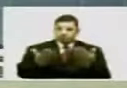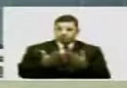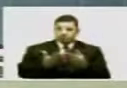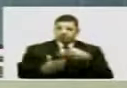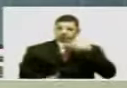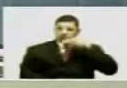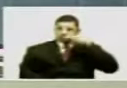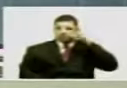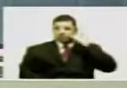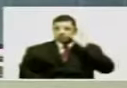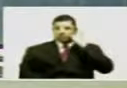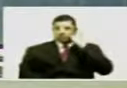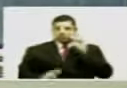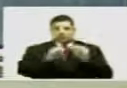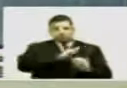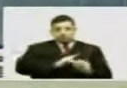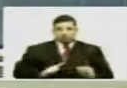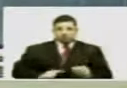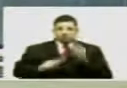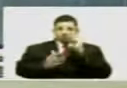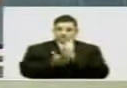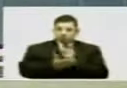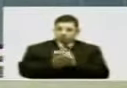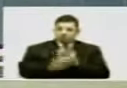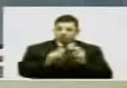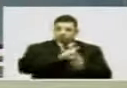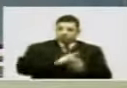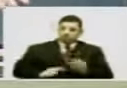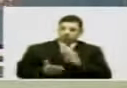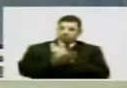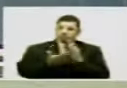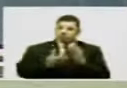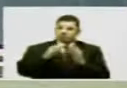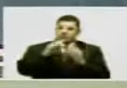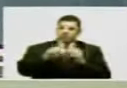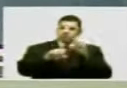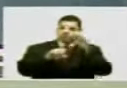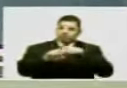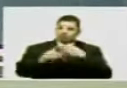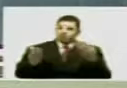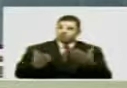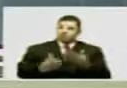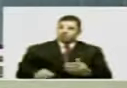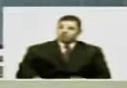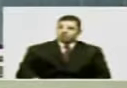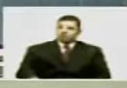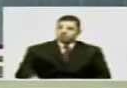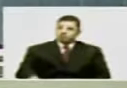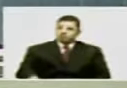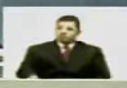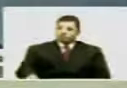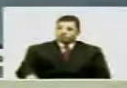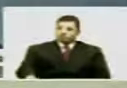de anteontem. O governador vai continuar dizendo que a obra começa até o final do mês?